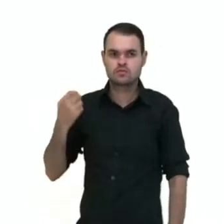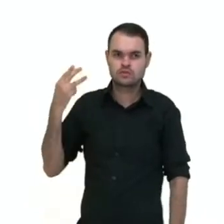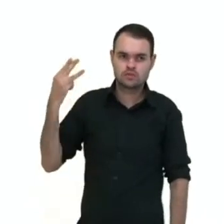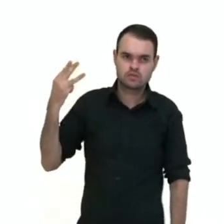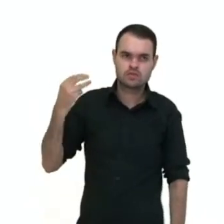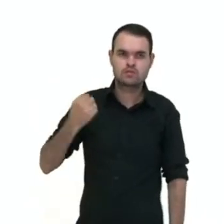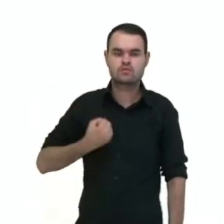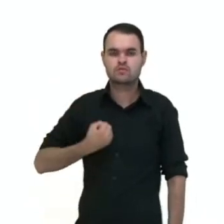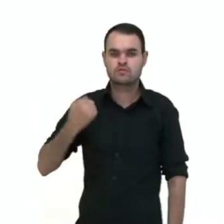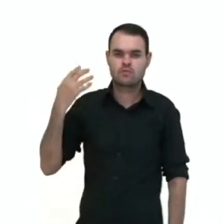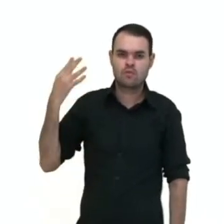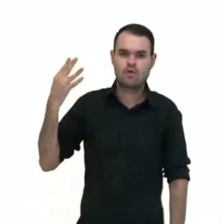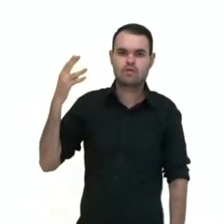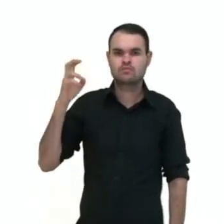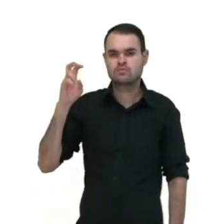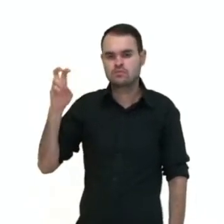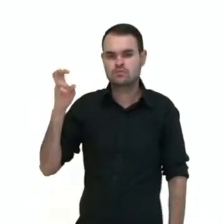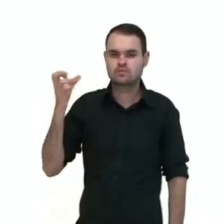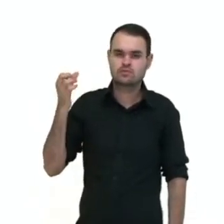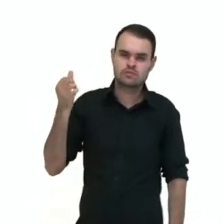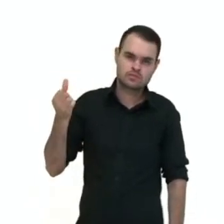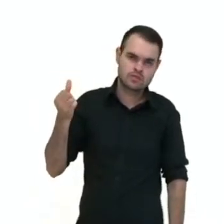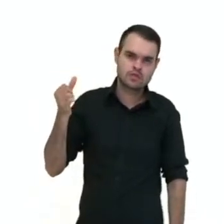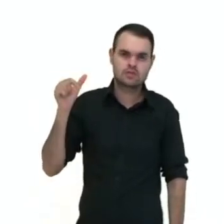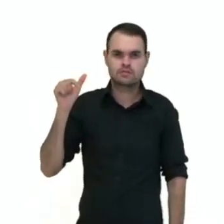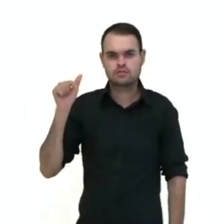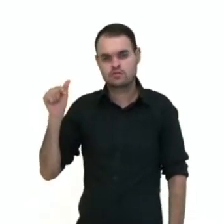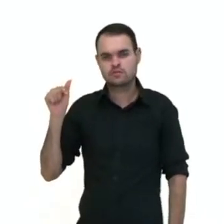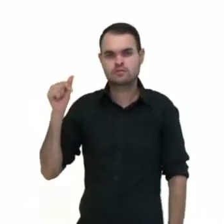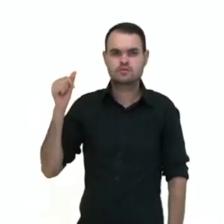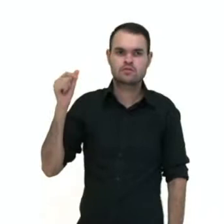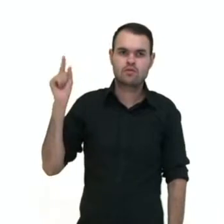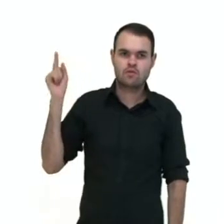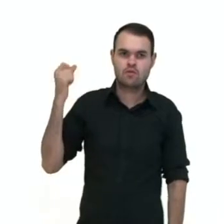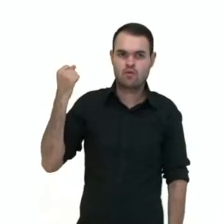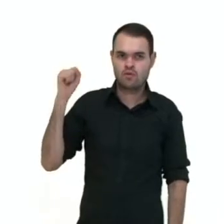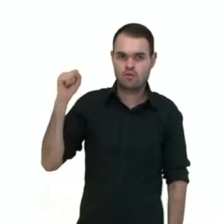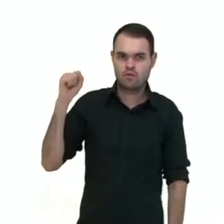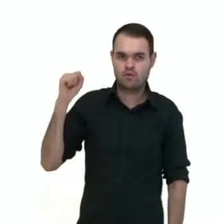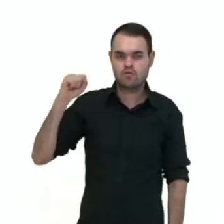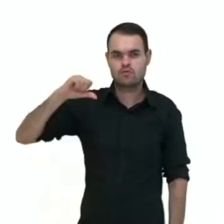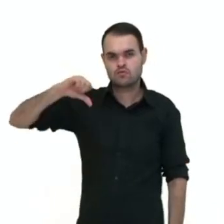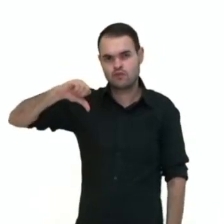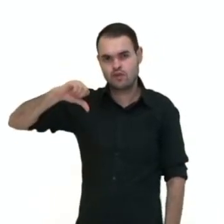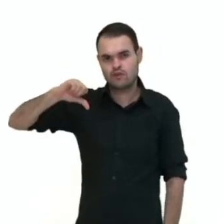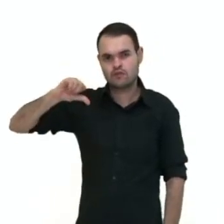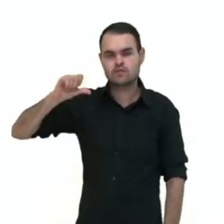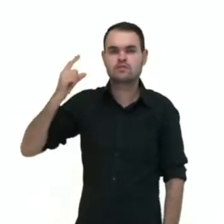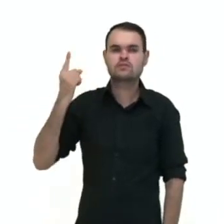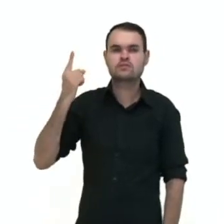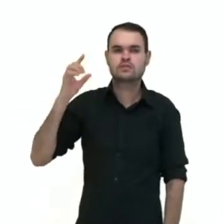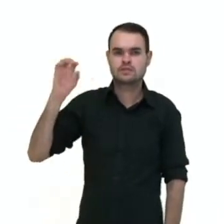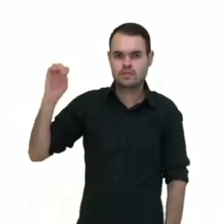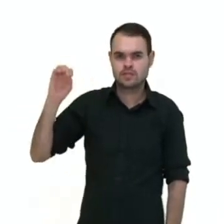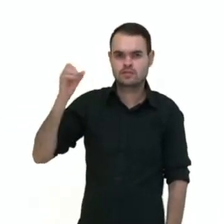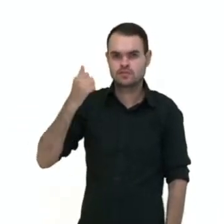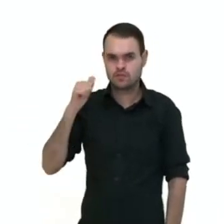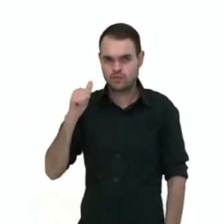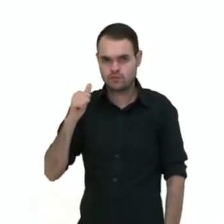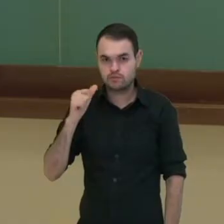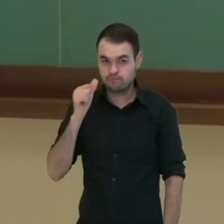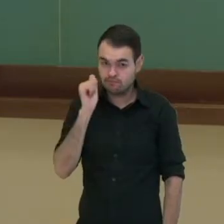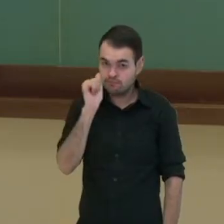3, 4, 5, o 6, o 7, olha o 8 aqui, ó, o 9 vem aqui embaixo, o 10 e o